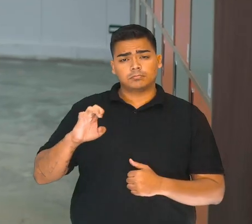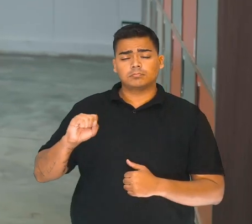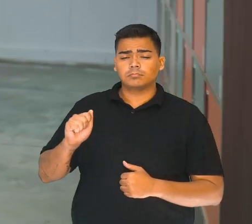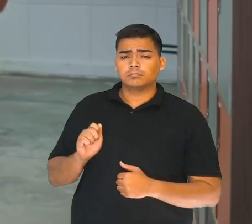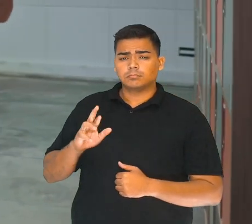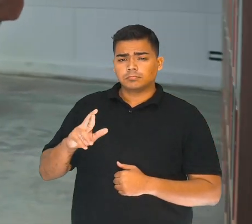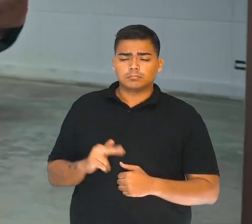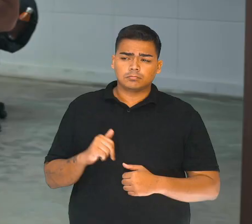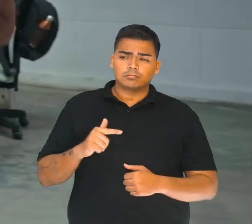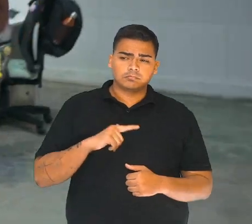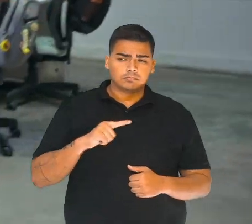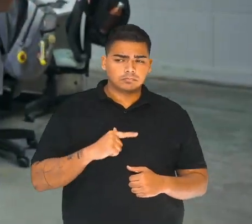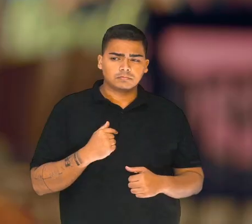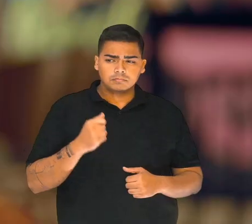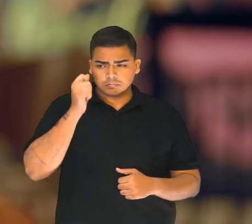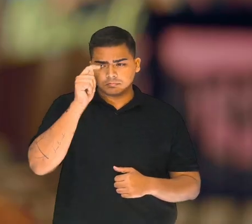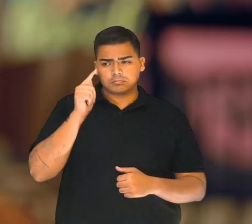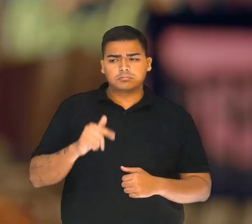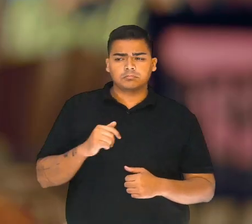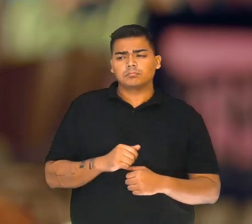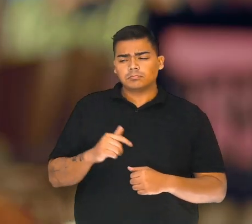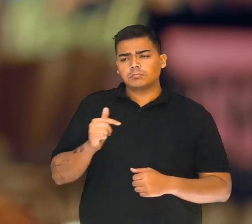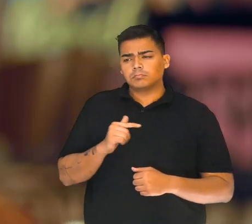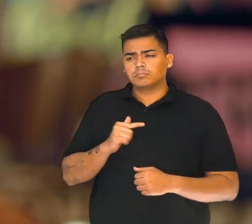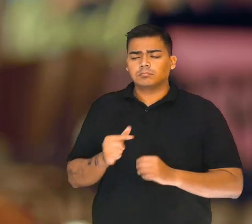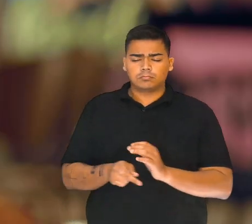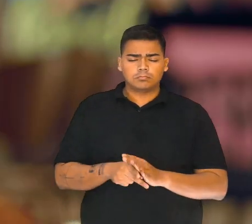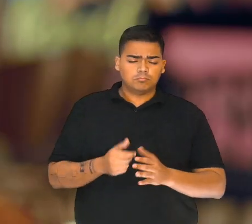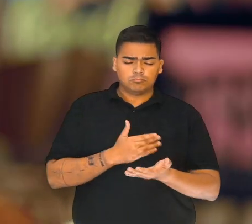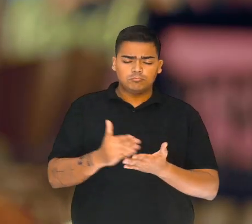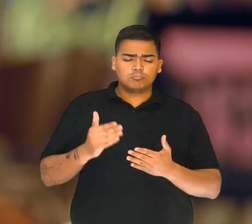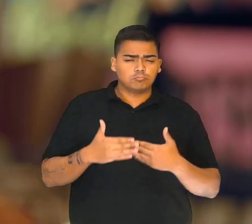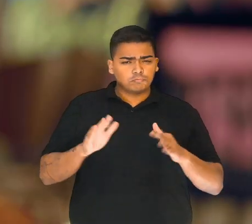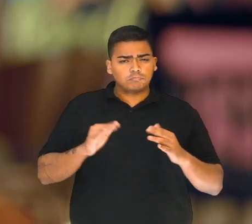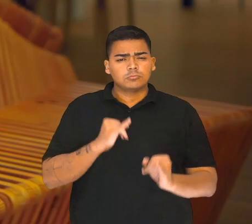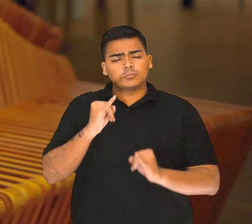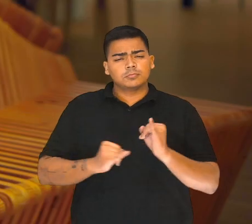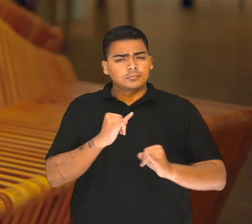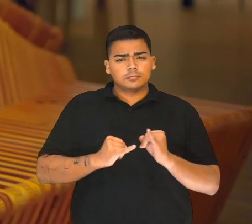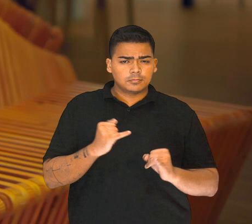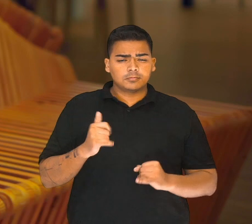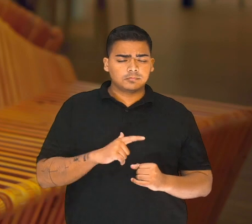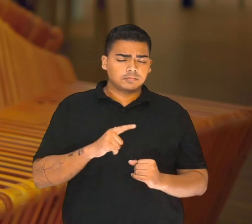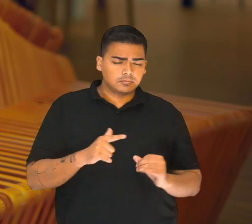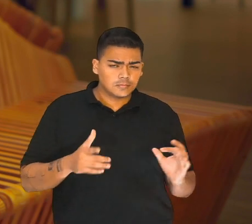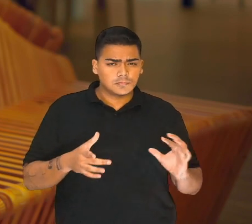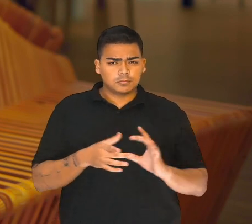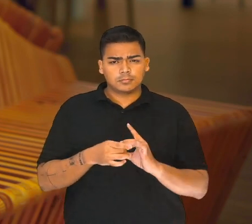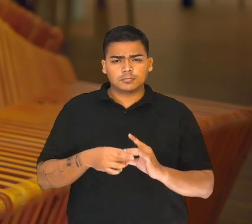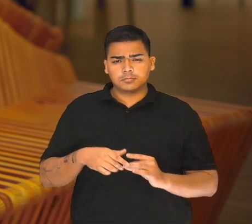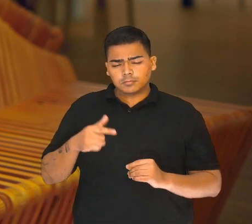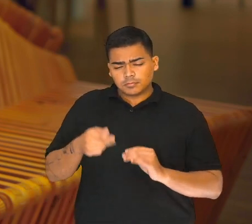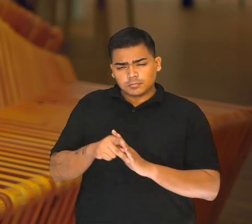Então, o César é criado aí em 96, um ano depois do lançamento da internet, e além de fazer essa ponte,